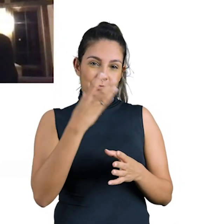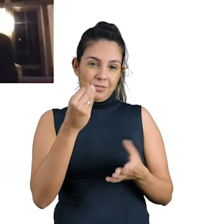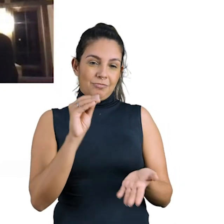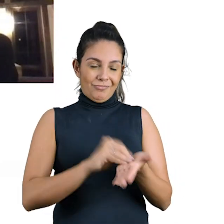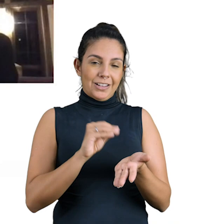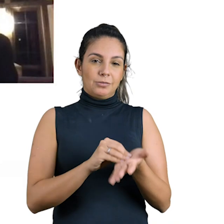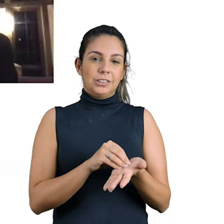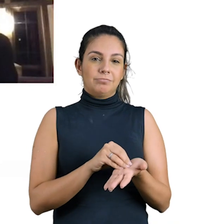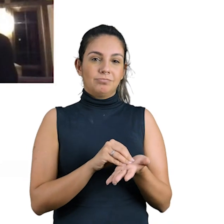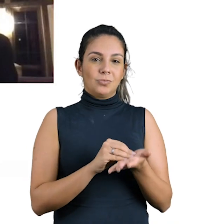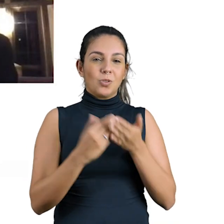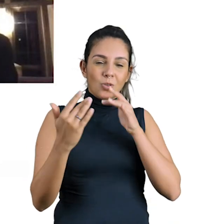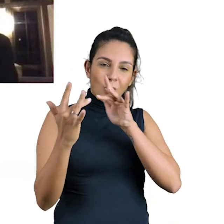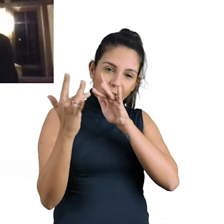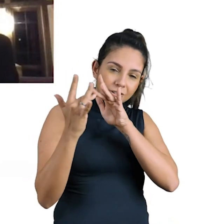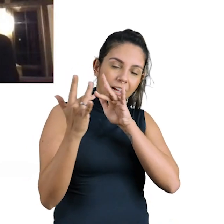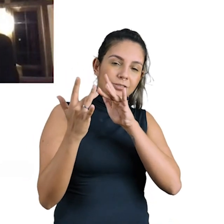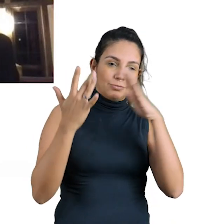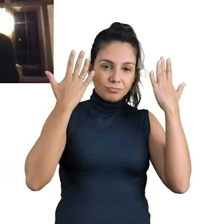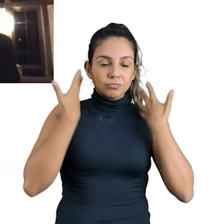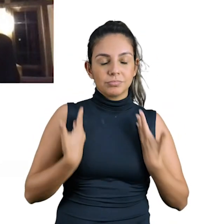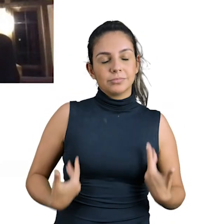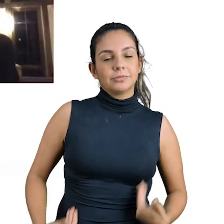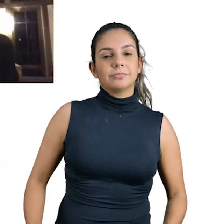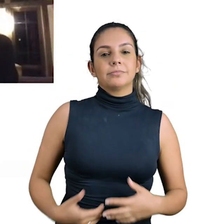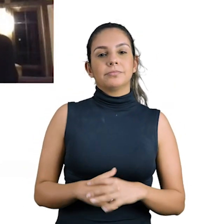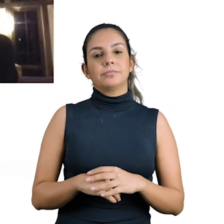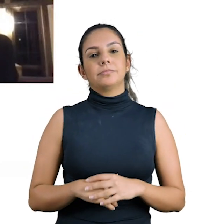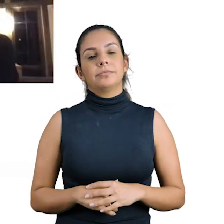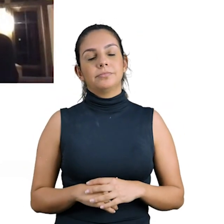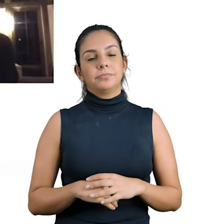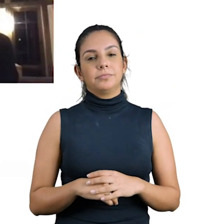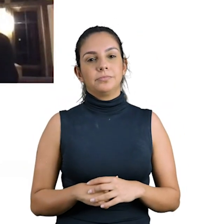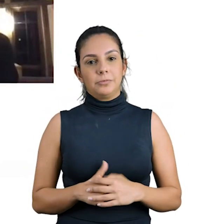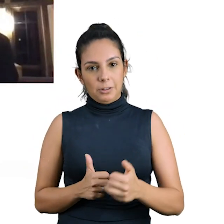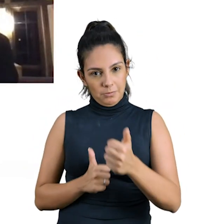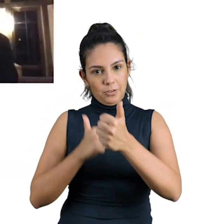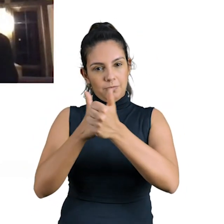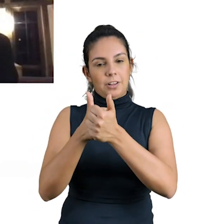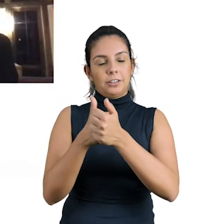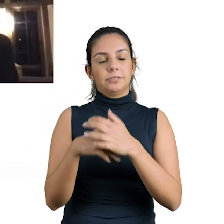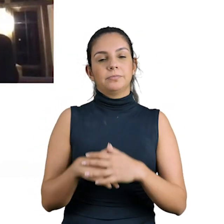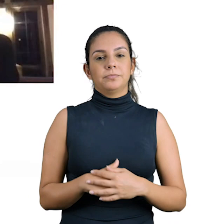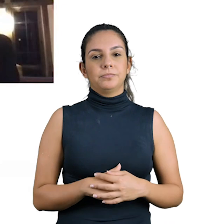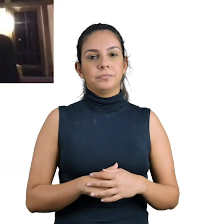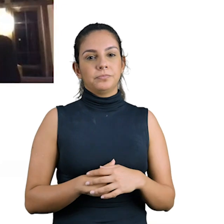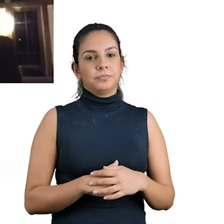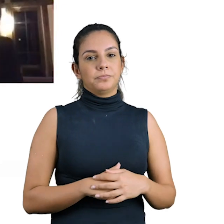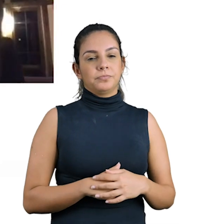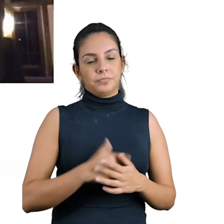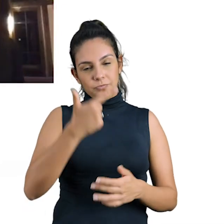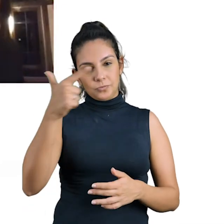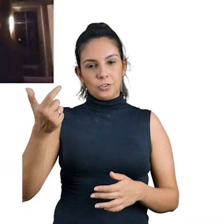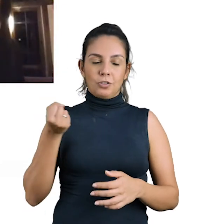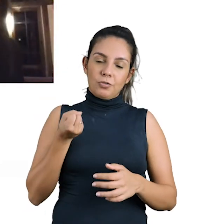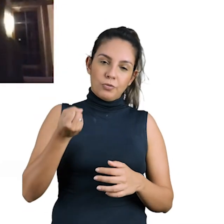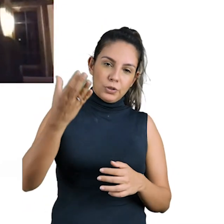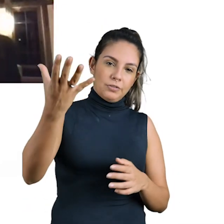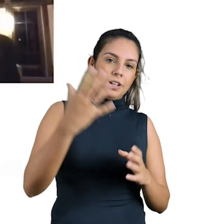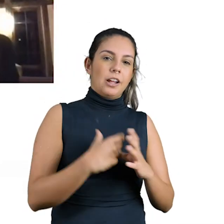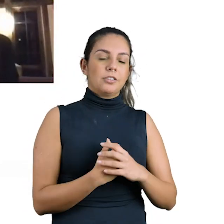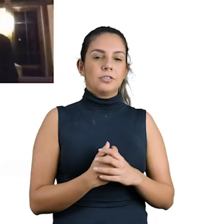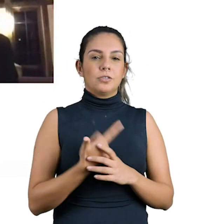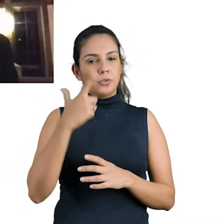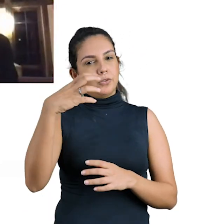muito falta desse contato físico, né? Dessa proximidade, né? Dessas outras viagens,